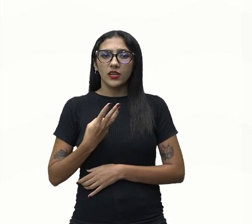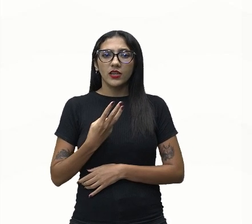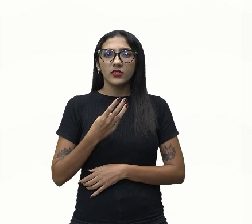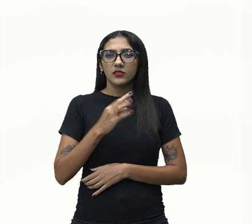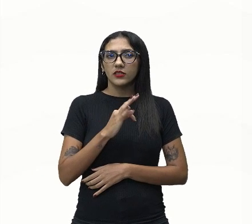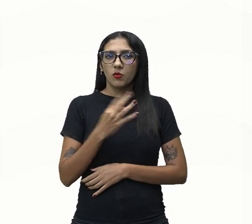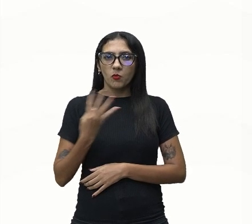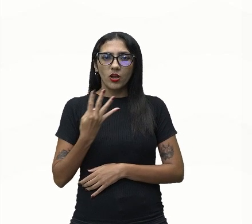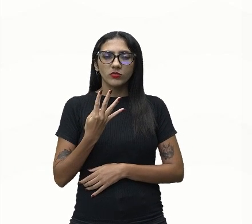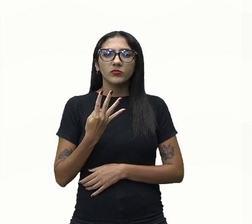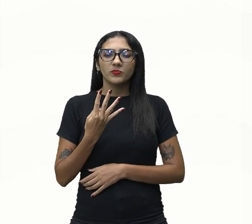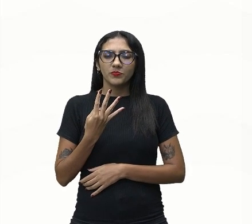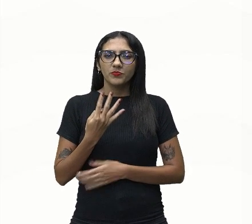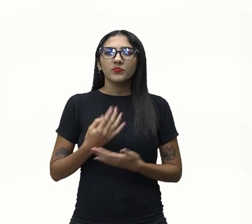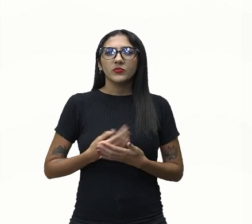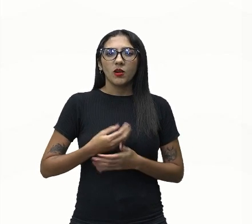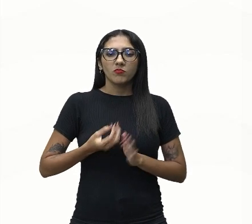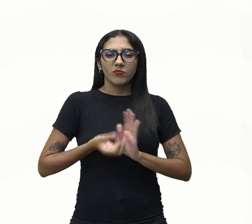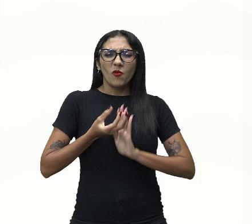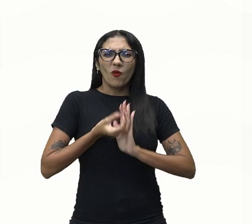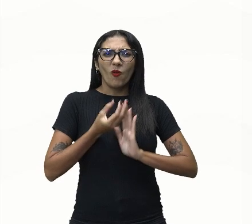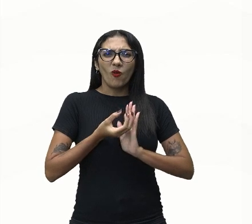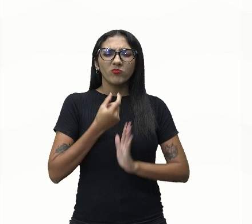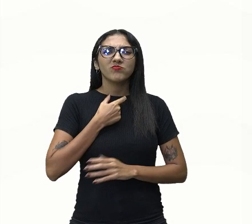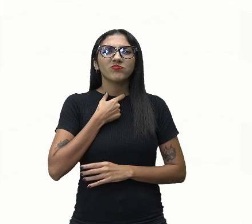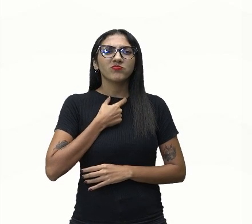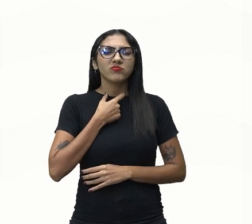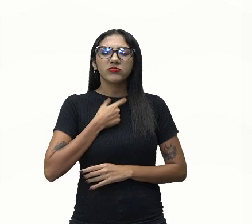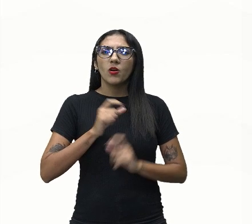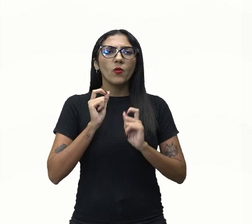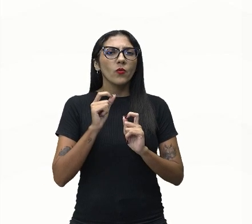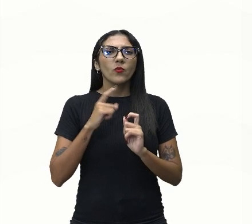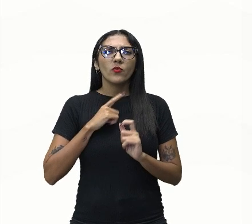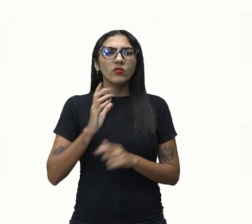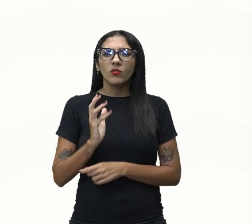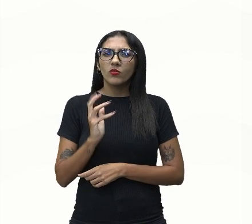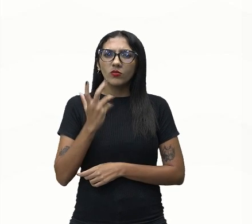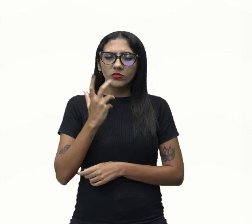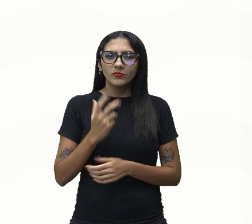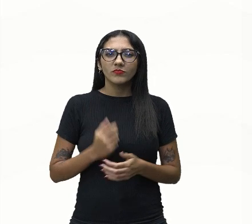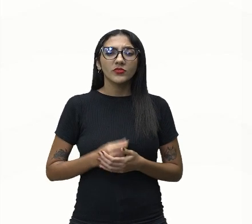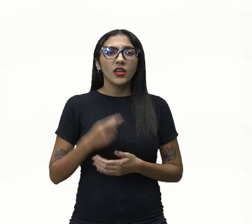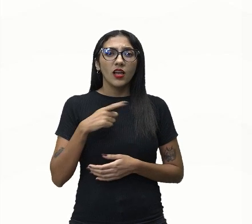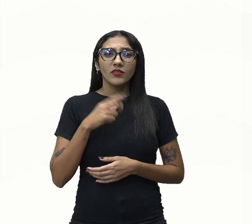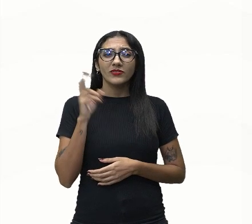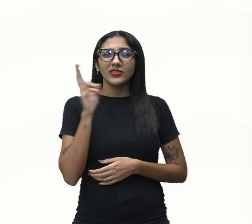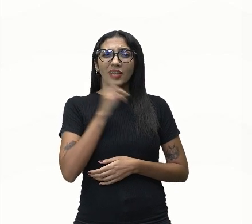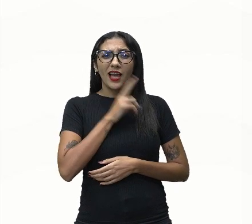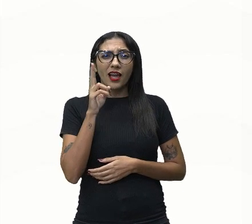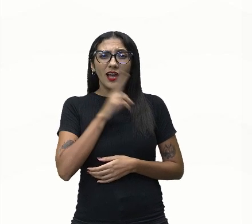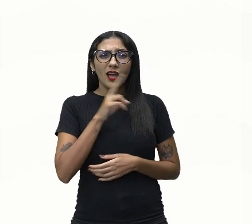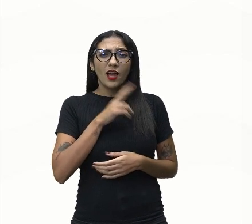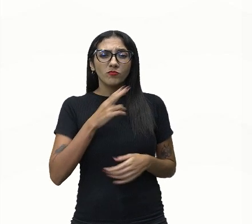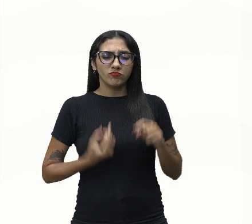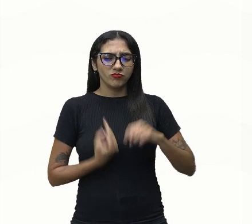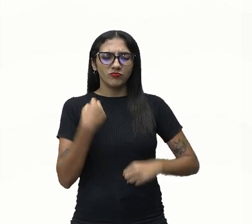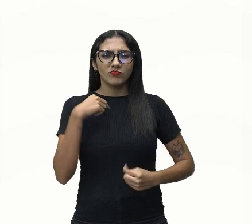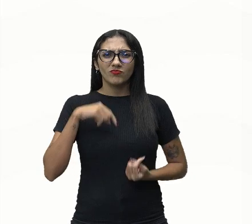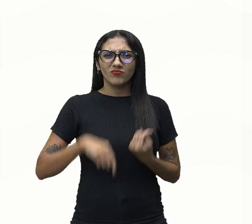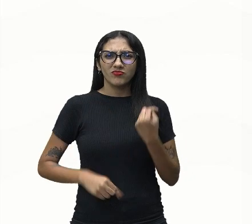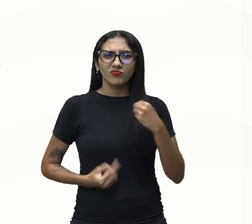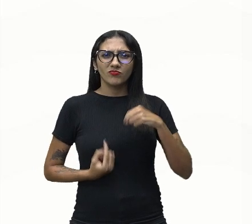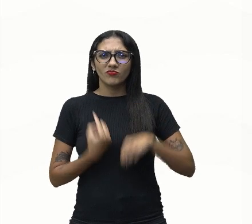T4, ali através da tireoide, o que vai acontecer? Vai acelerar o